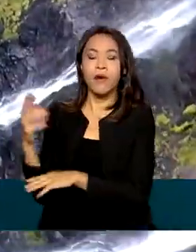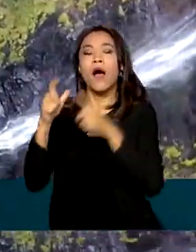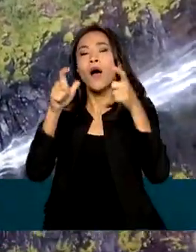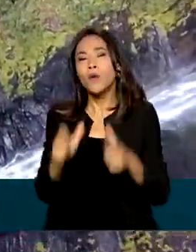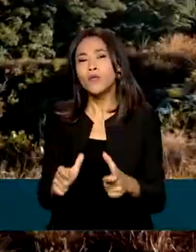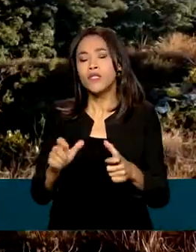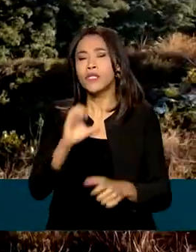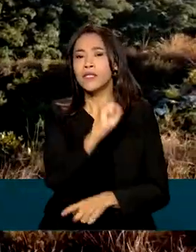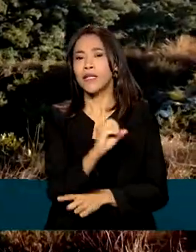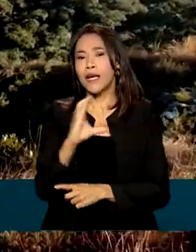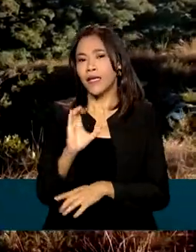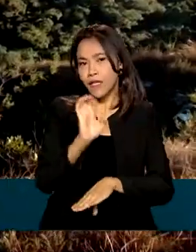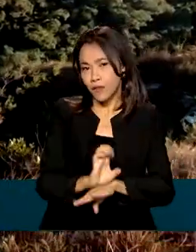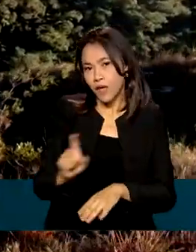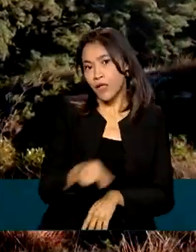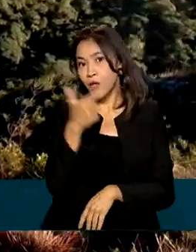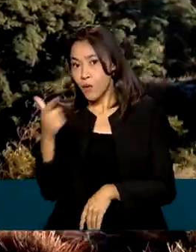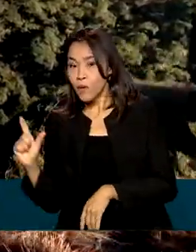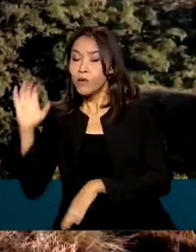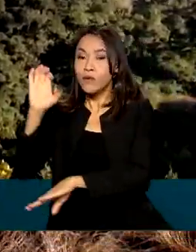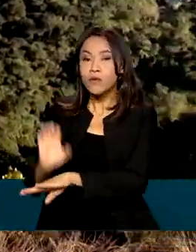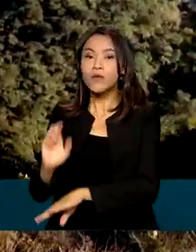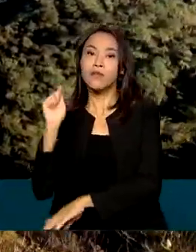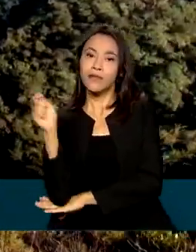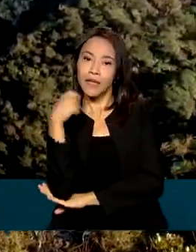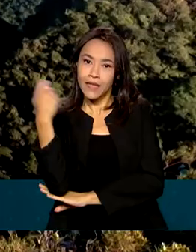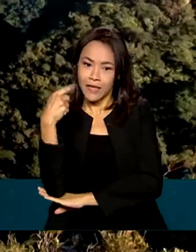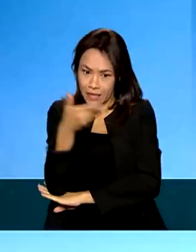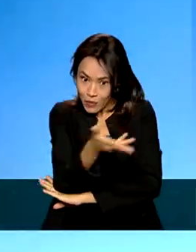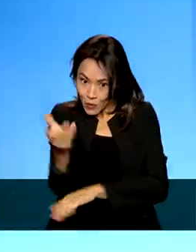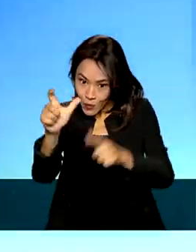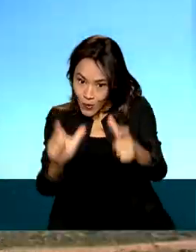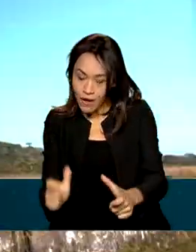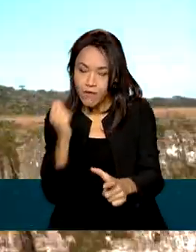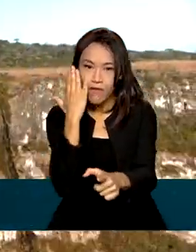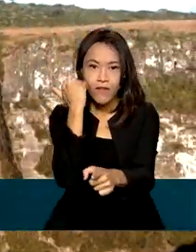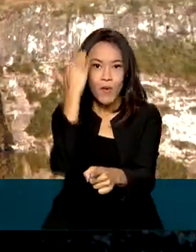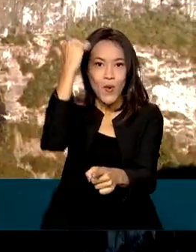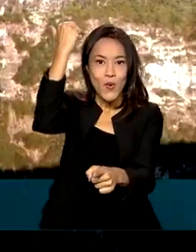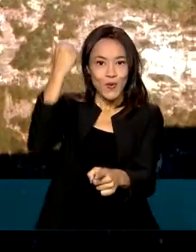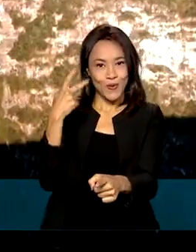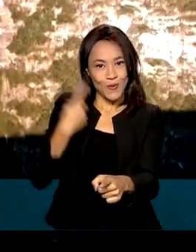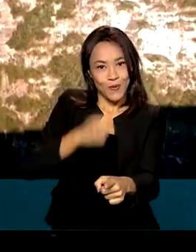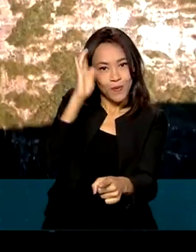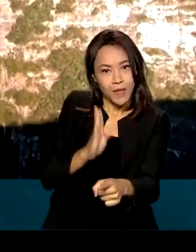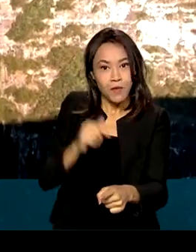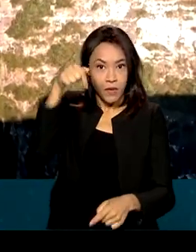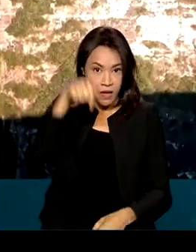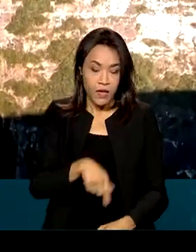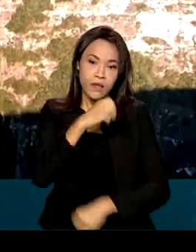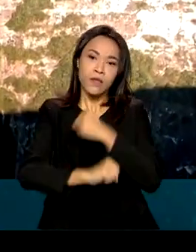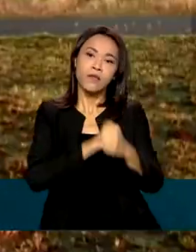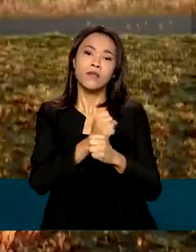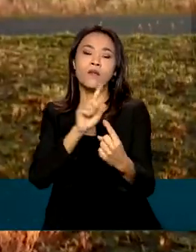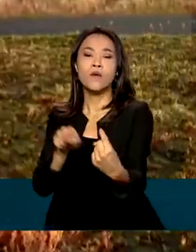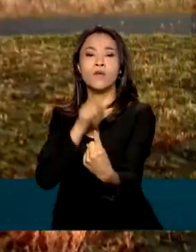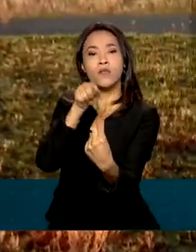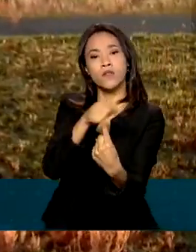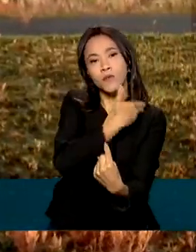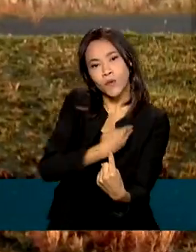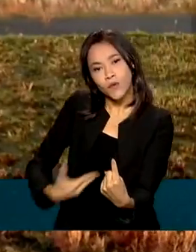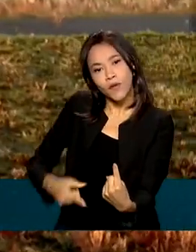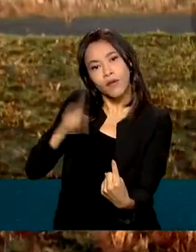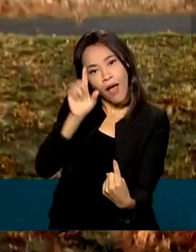em Santa Catarina e no Rio Grande do Sul, com alguns dos mais famosos cânions brasileiros. Para este ano, a meta do governo é